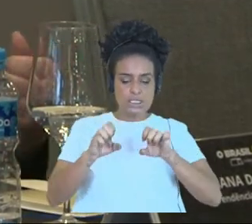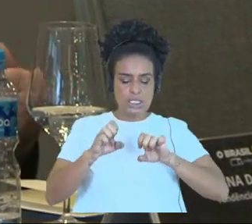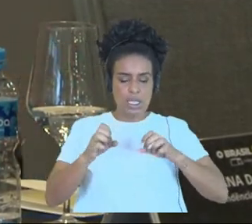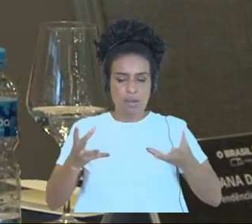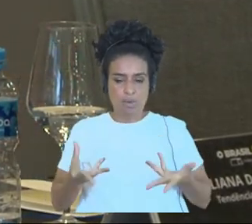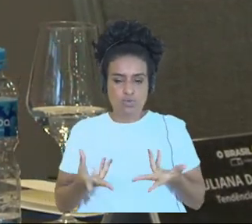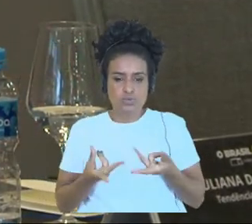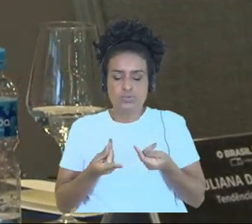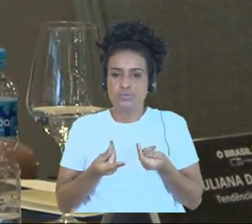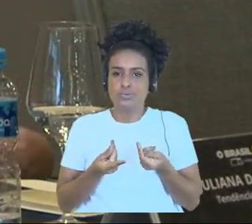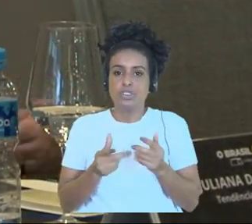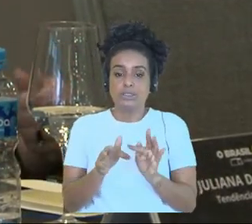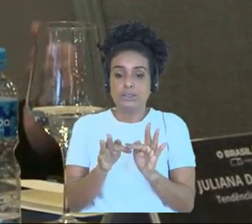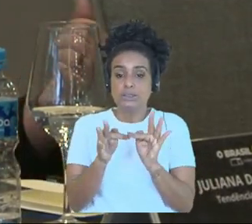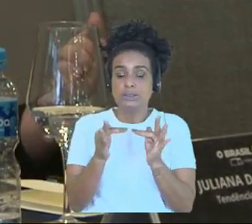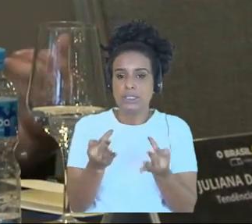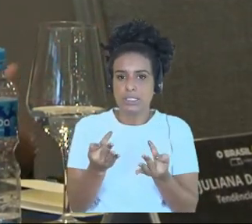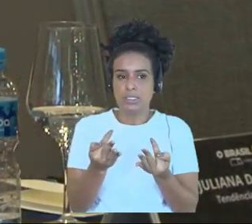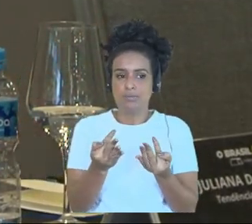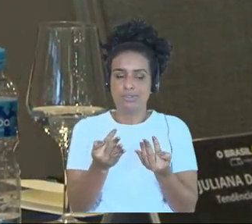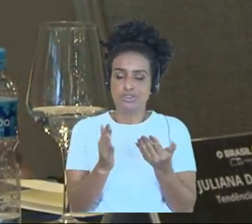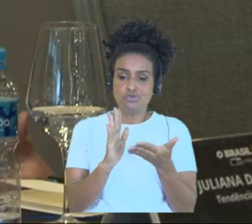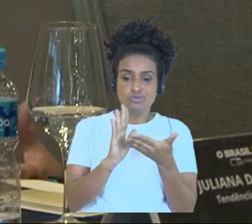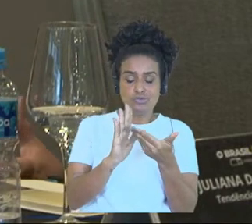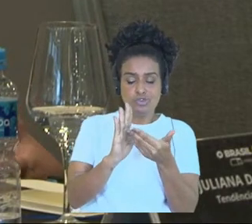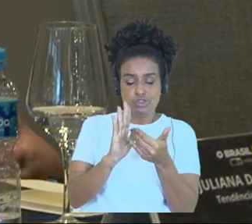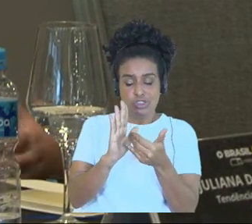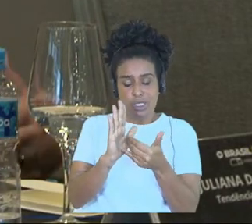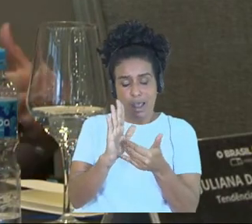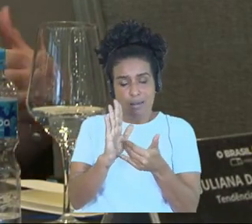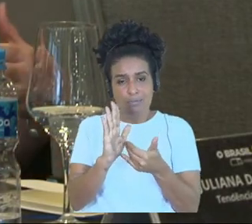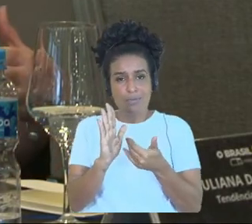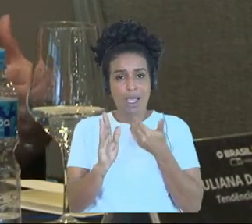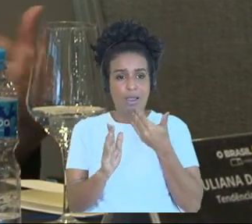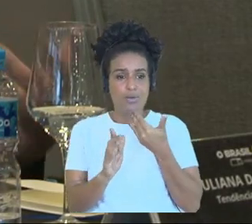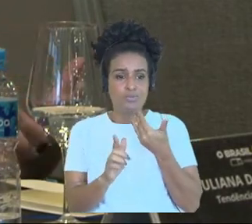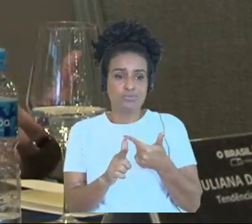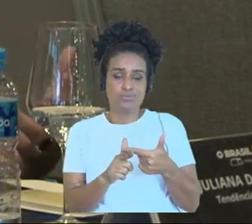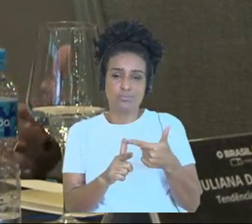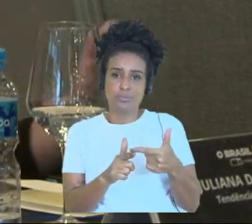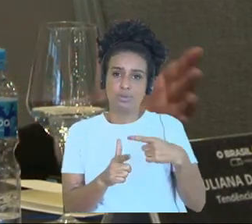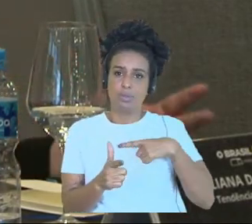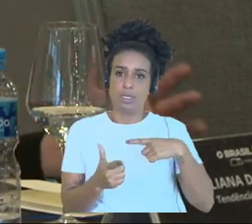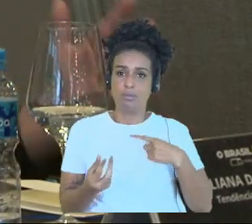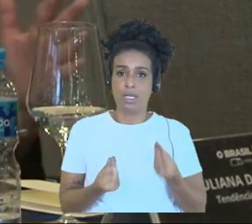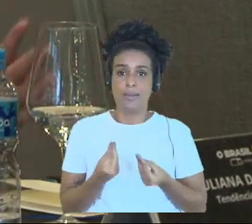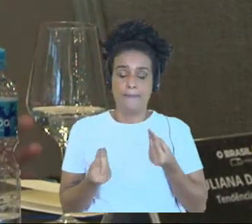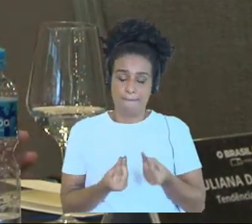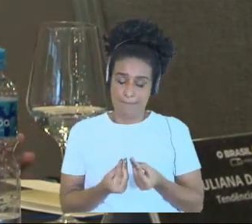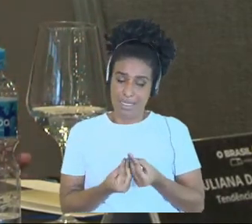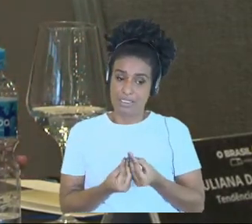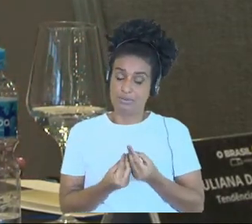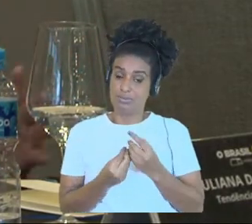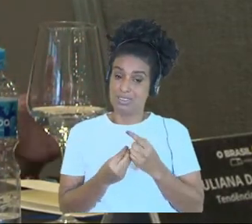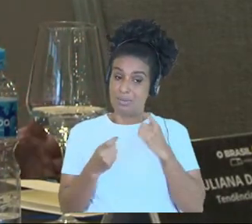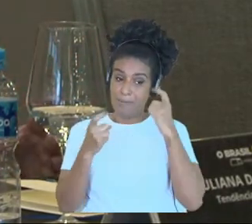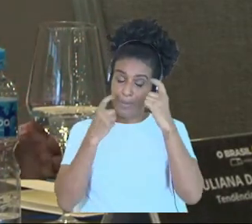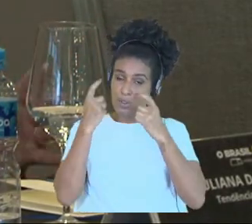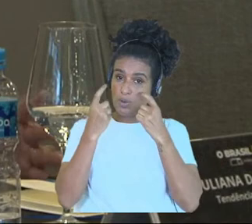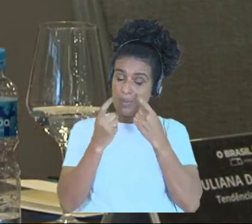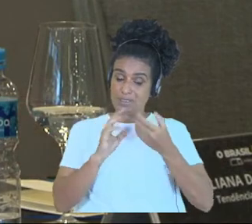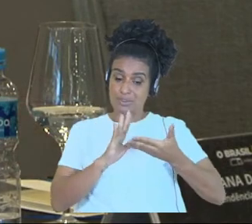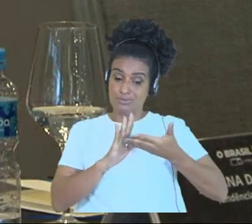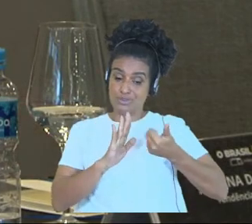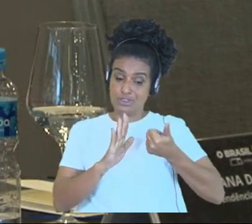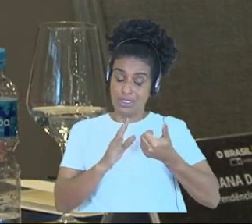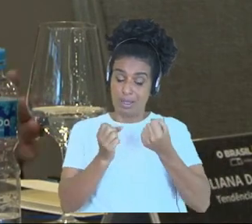tornar ele menos regressivo, em eliminar diversas distorções, e o meu grande receio é que a gente desvirtue essa reforma em prol de